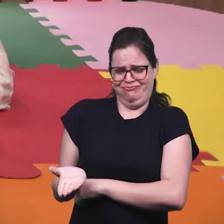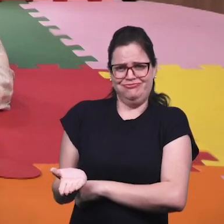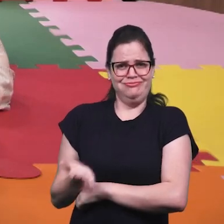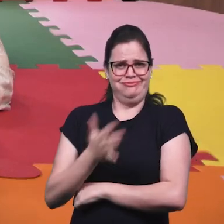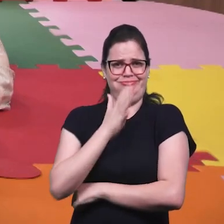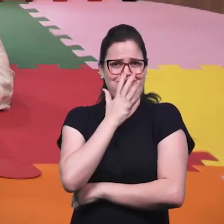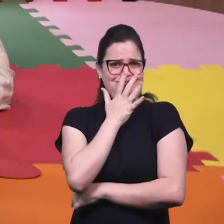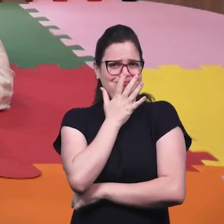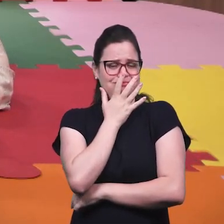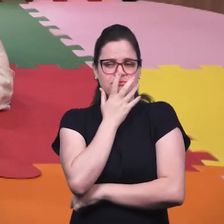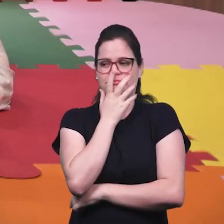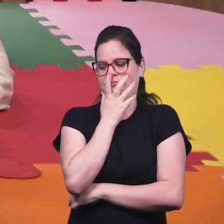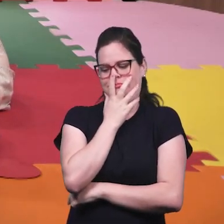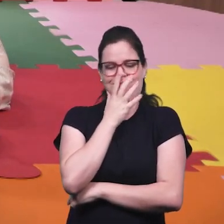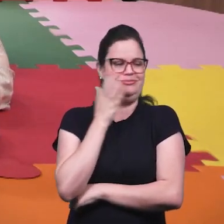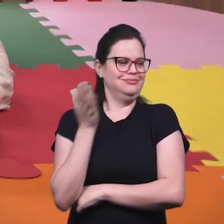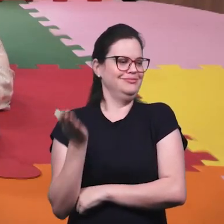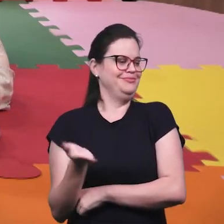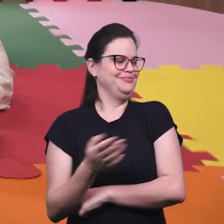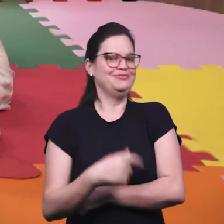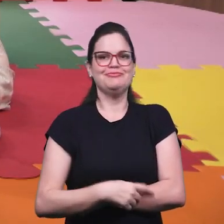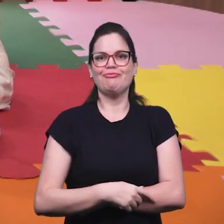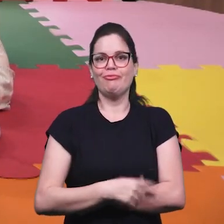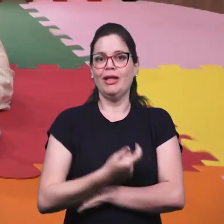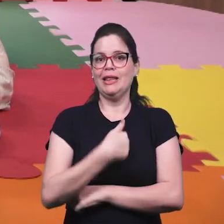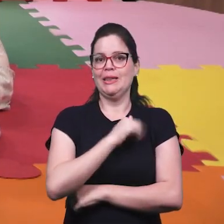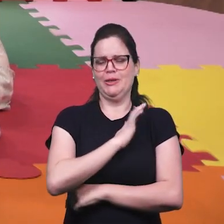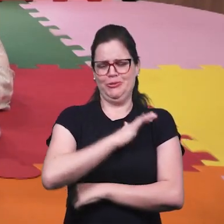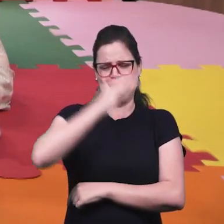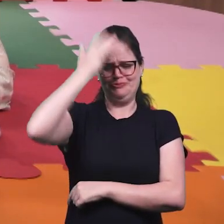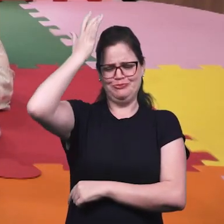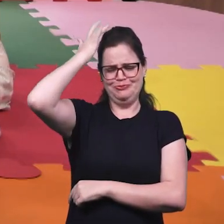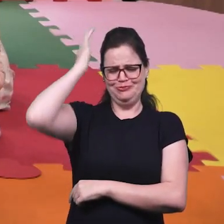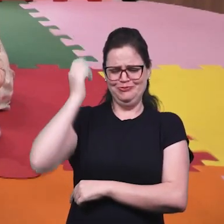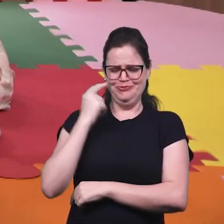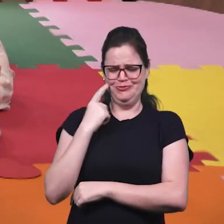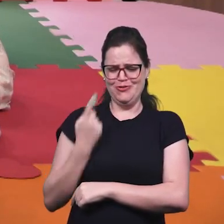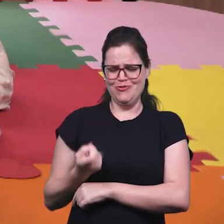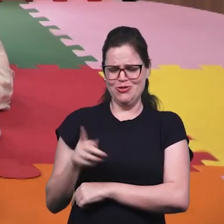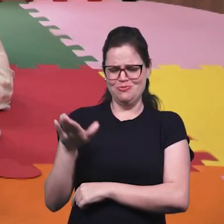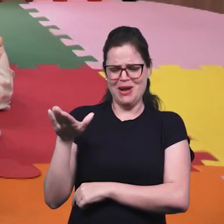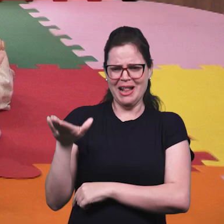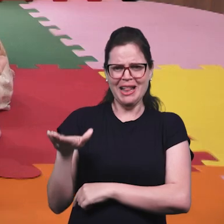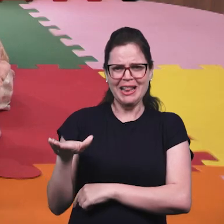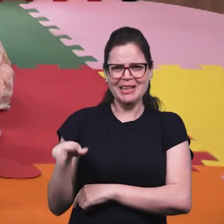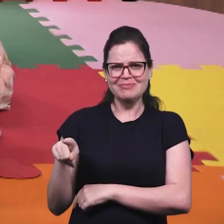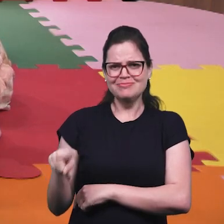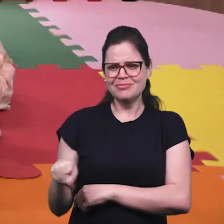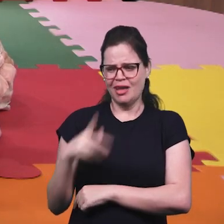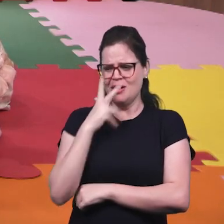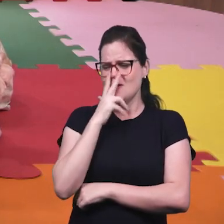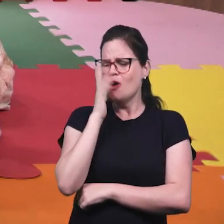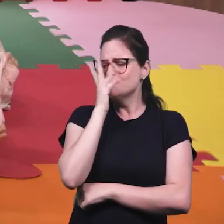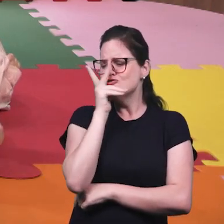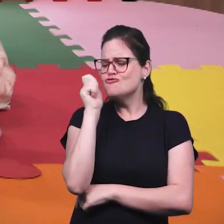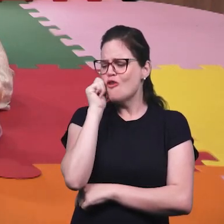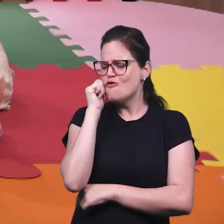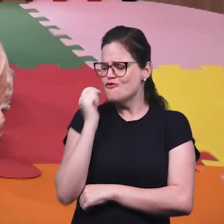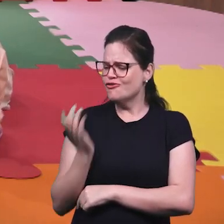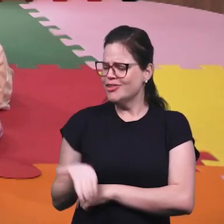Golias desprezou Davi no coração dele, fez pouco caso. Viu um jovenzinho, gentil,